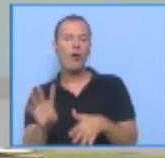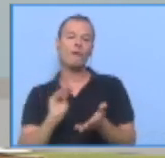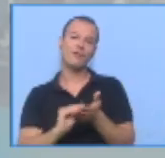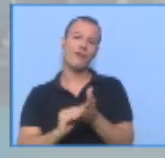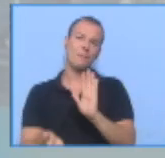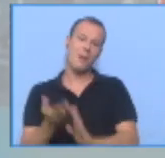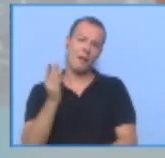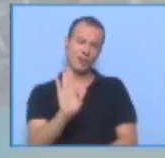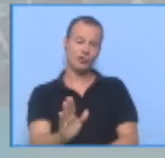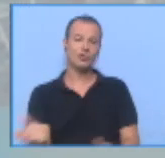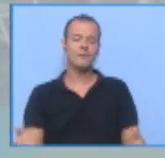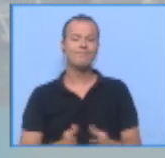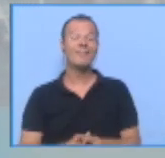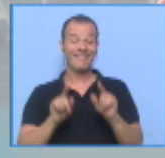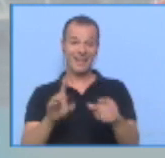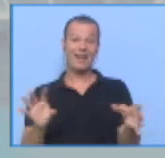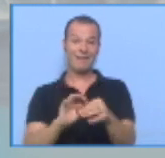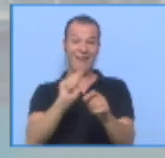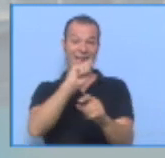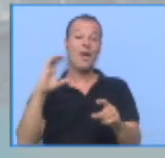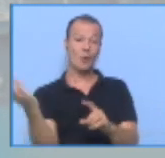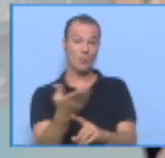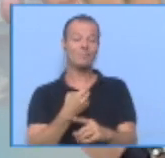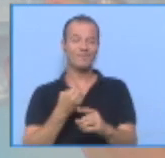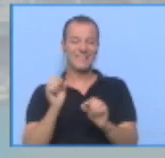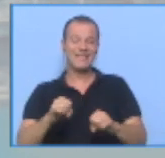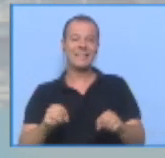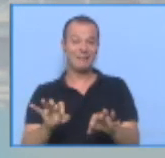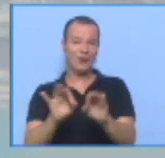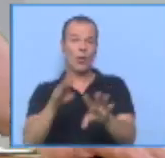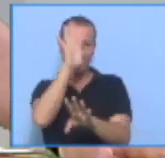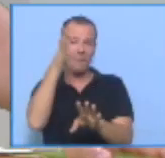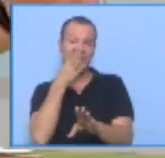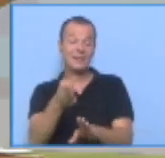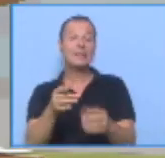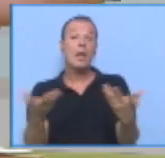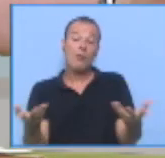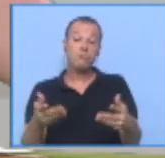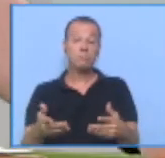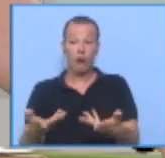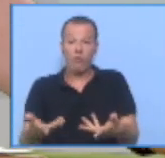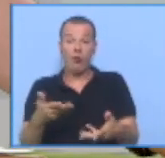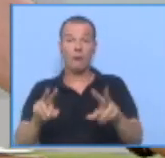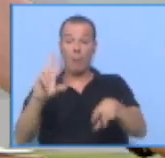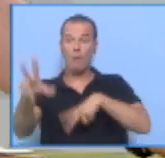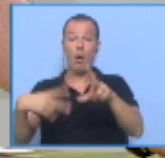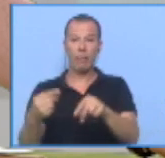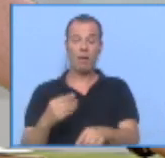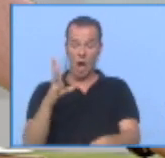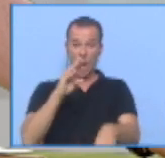essa ecologia integral. Exatamente, daí essa ecologia integral muito fala o Papa na encíclica. E, portanto, já que estamos nessa moda, as recentes